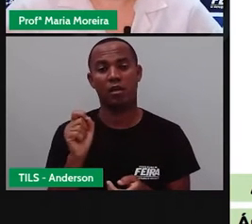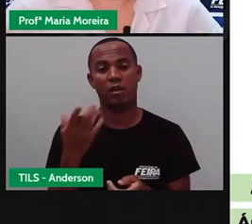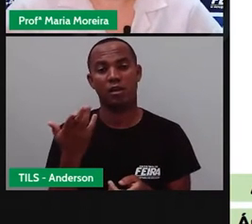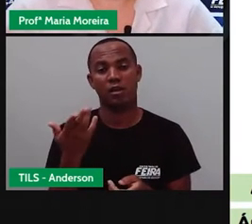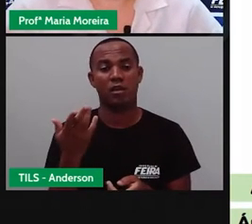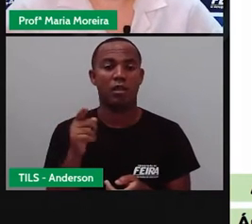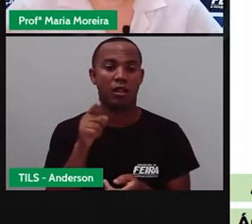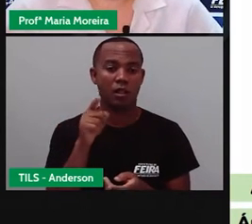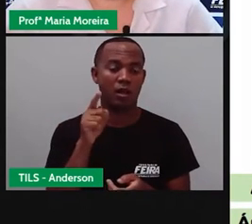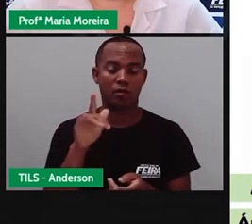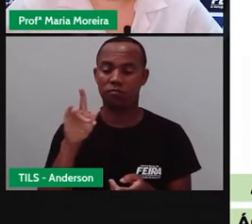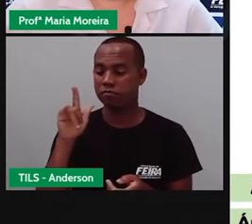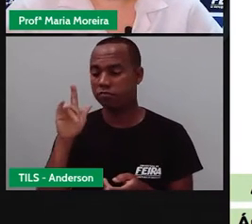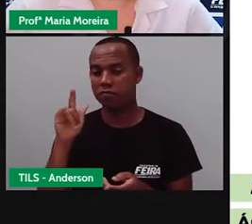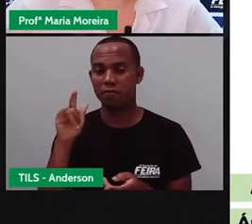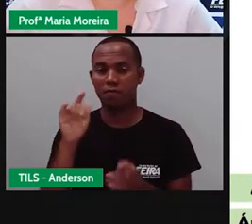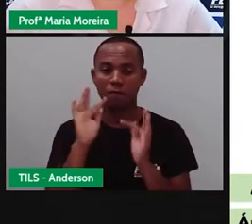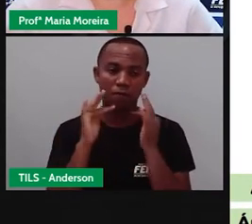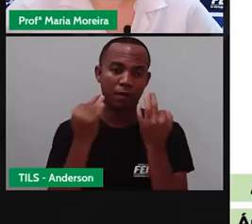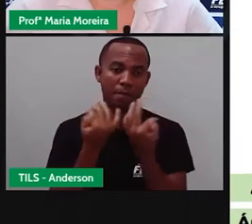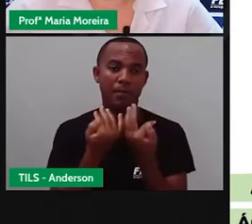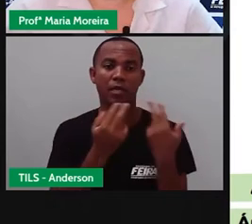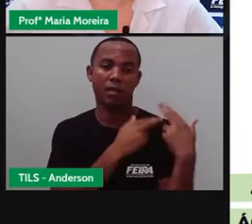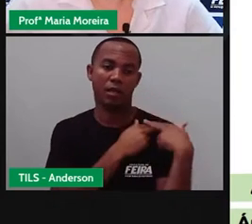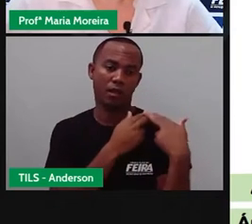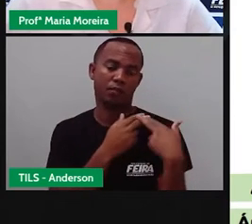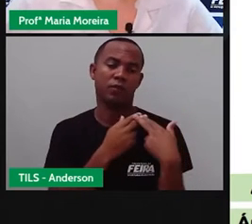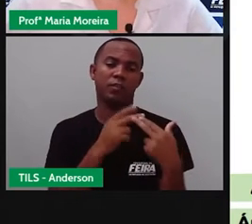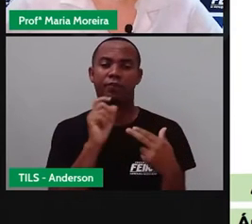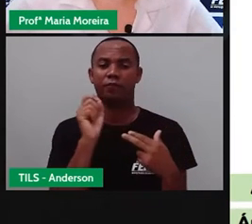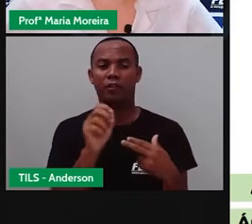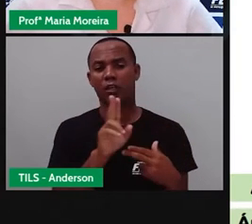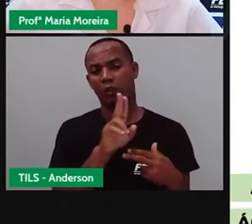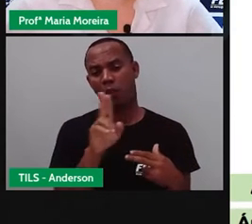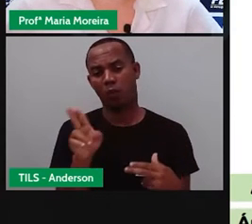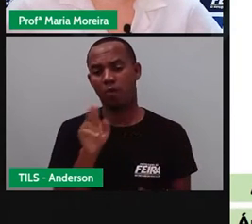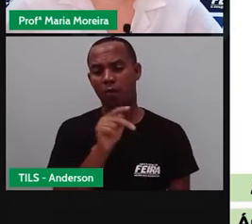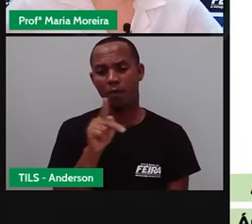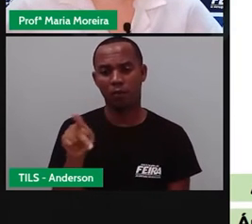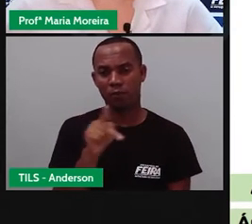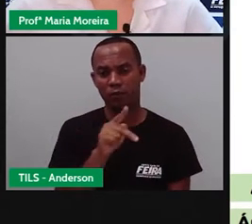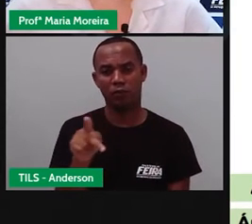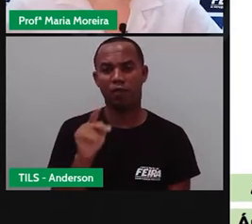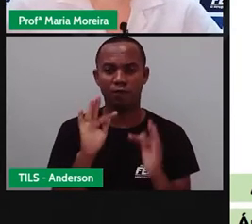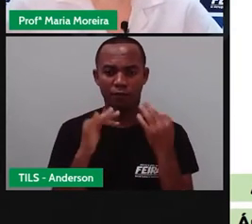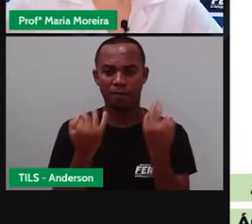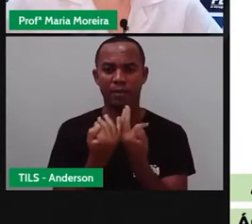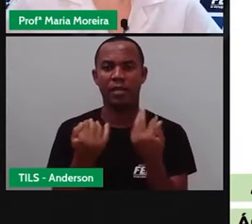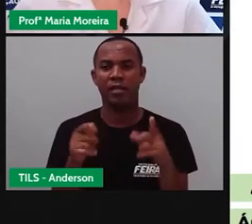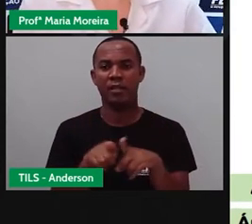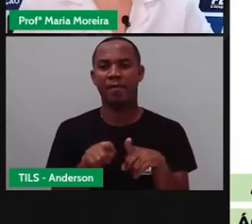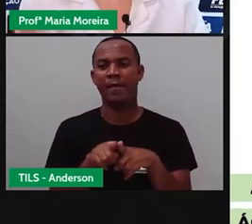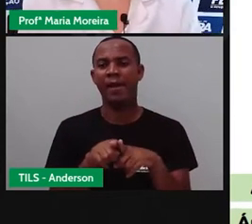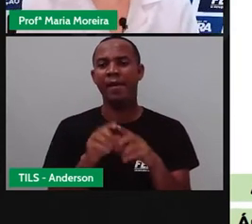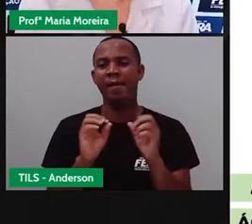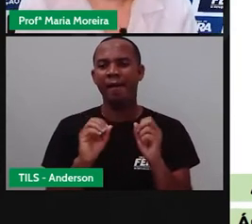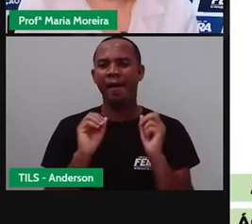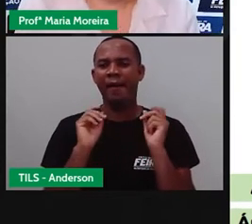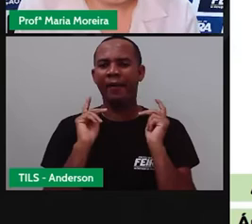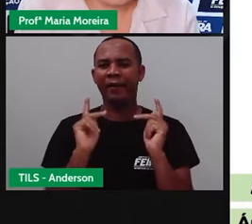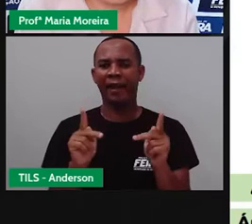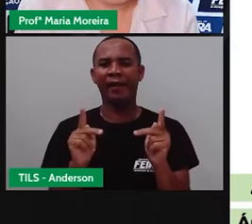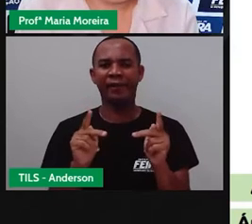se identifica coloca seu nome coloca a sua escola o nome do seu professor certo pronto